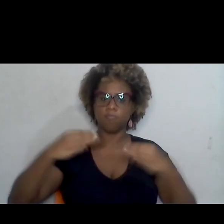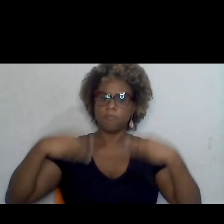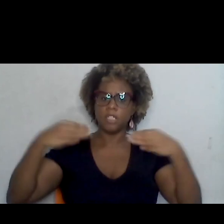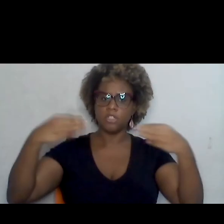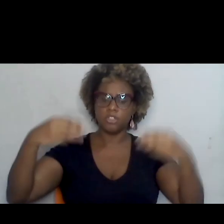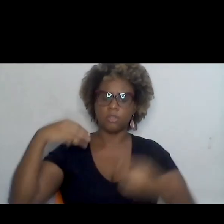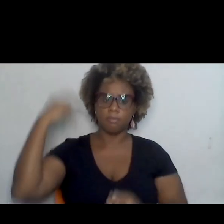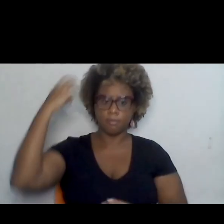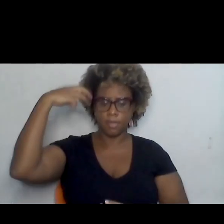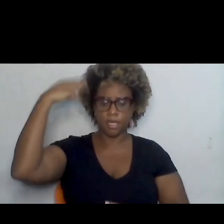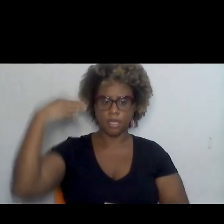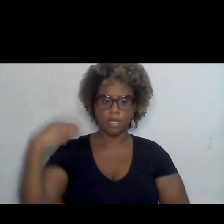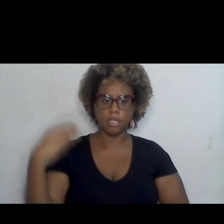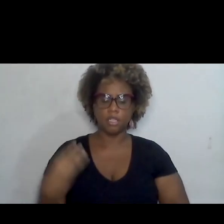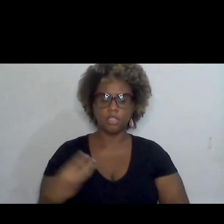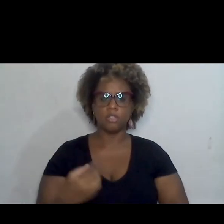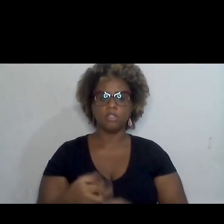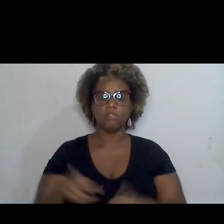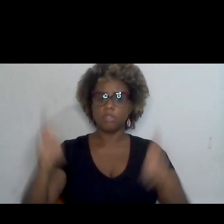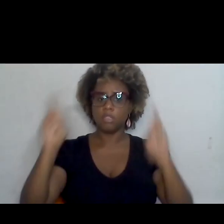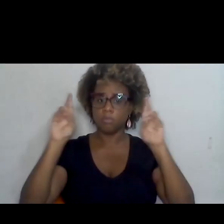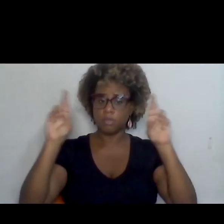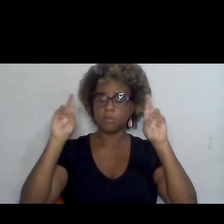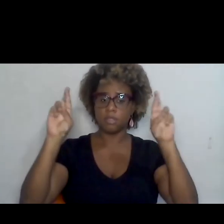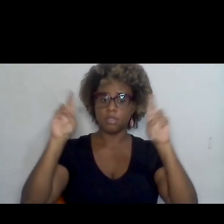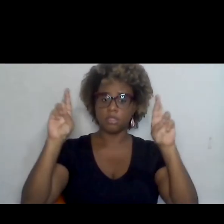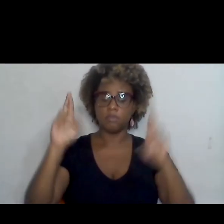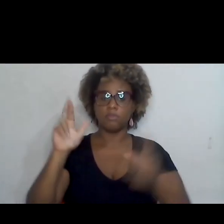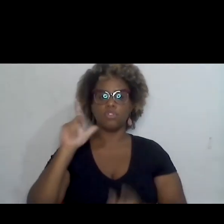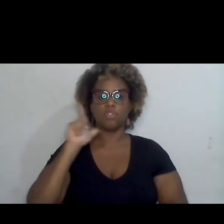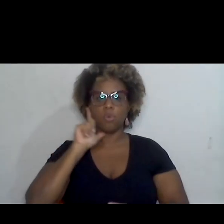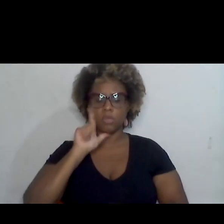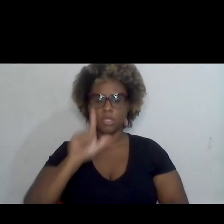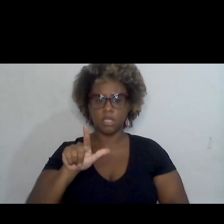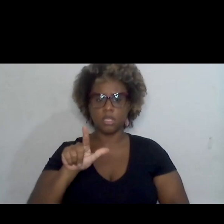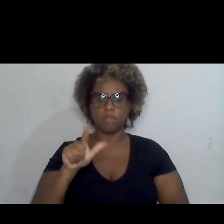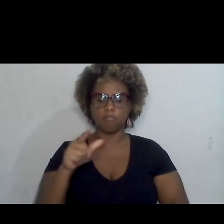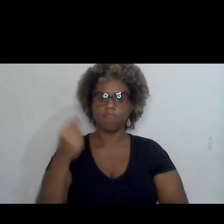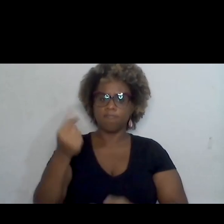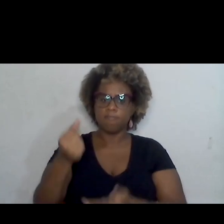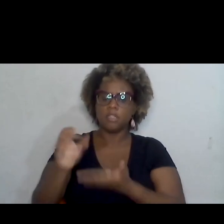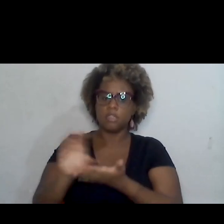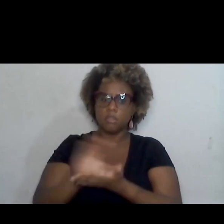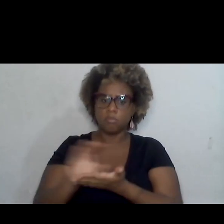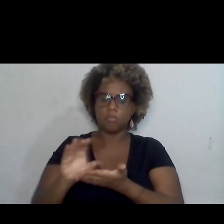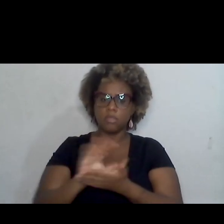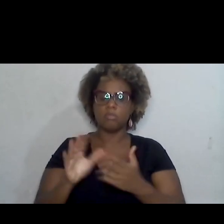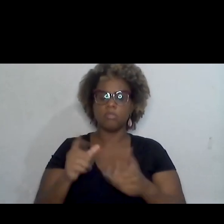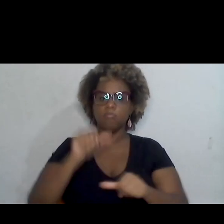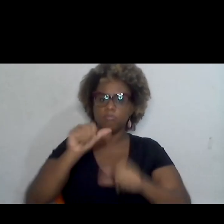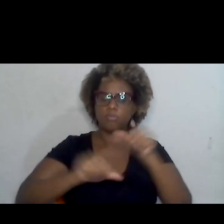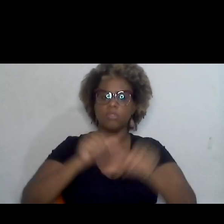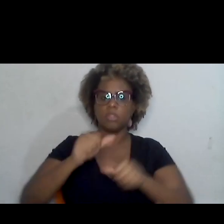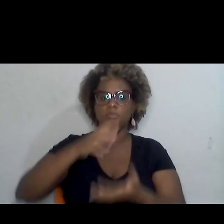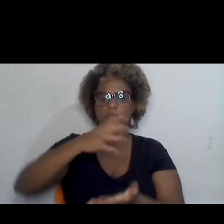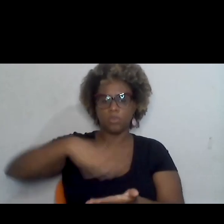ajudar, e nós estamos realmente com essa expectativa de conseguirmos acessar o recurso para um grande programa de requalificação dos espaços e implementar uma